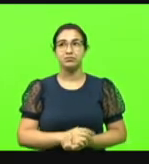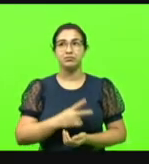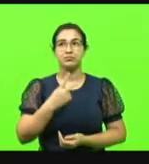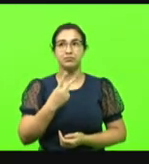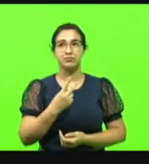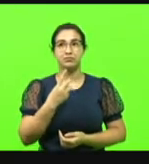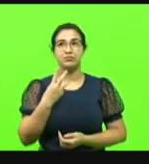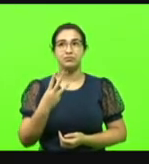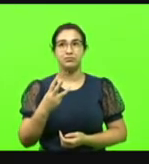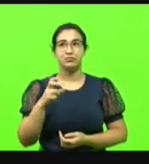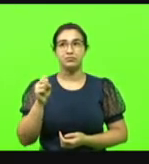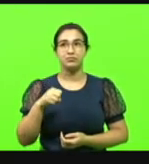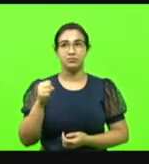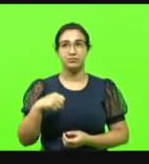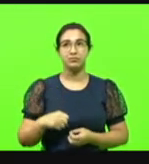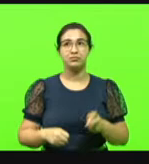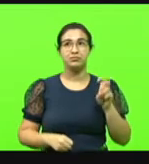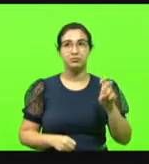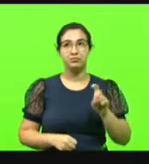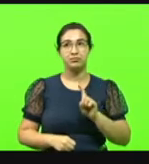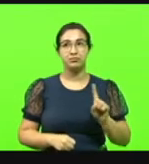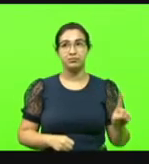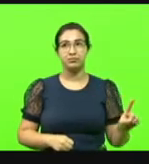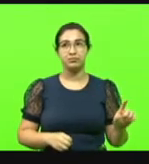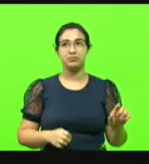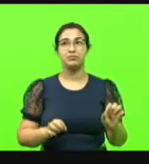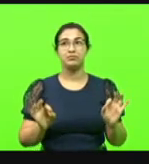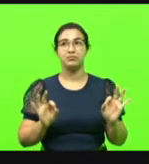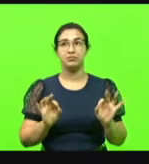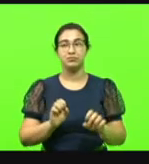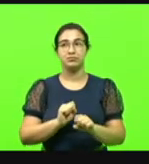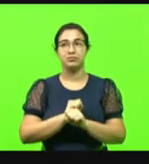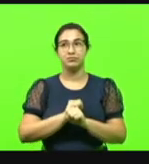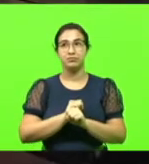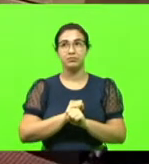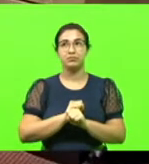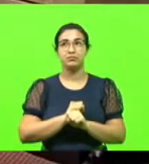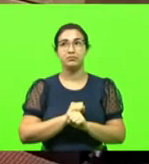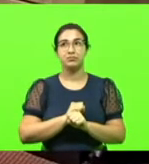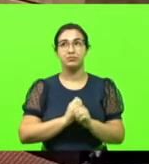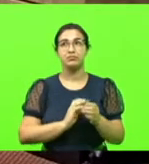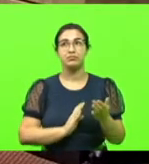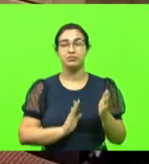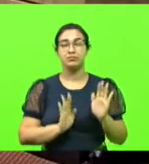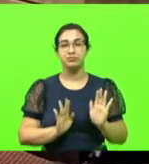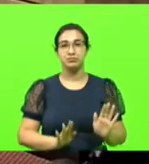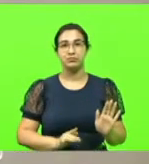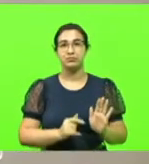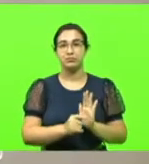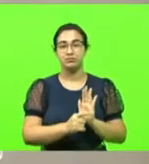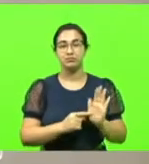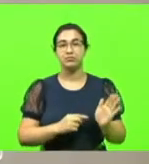Votos sim, 5 votos não, nenhuma abstenção. Está mantido o veto. Discussão e votação em turno único da mensagem de veto